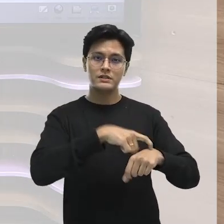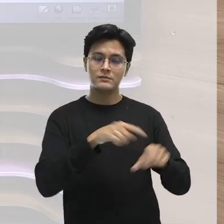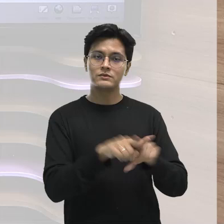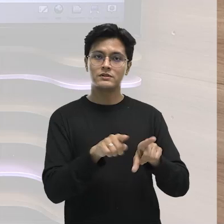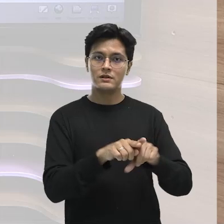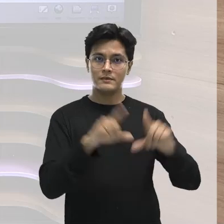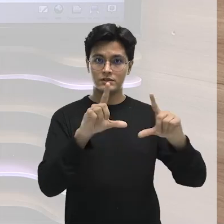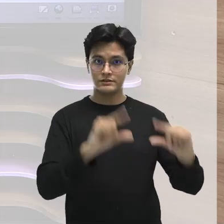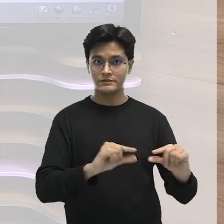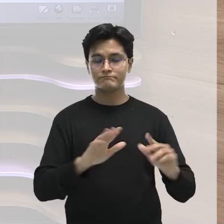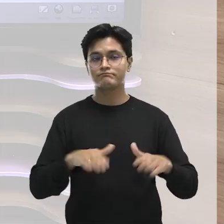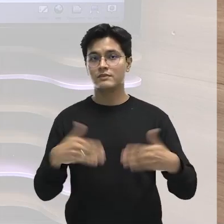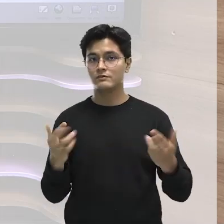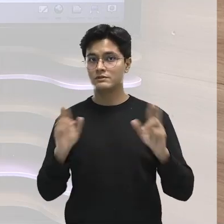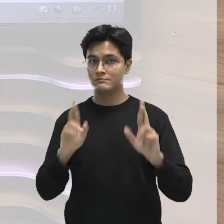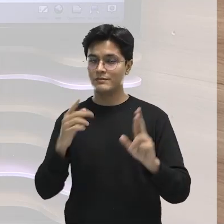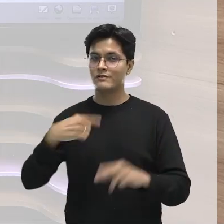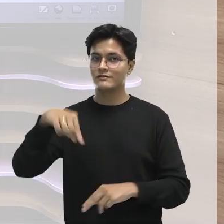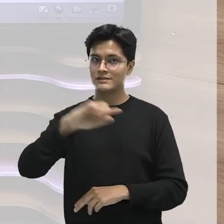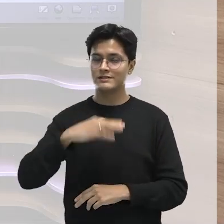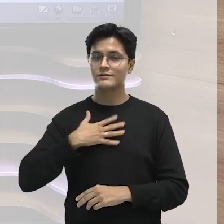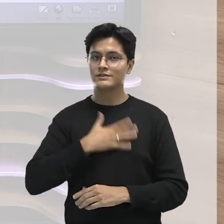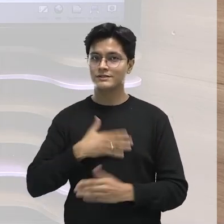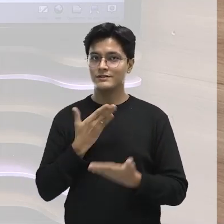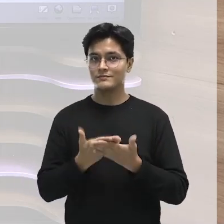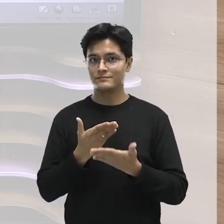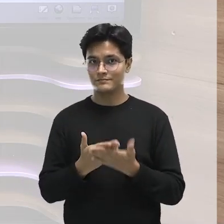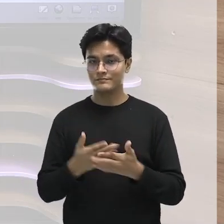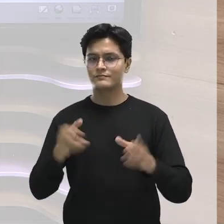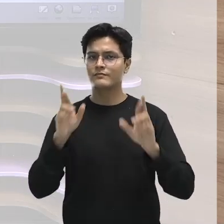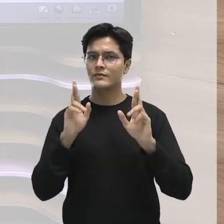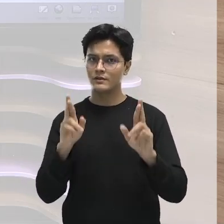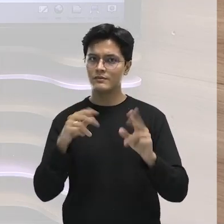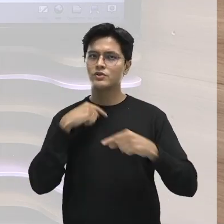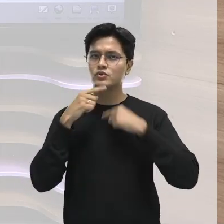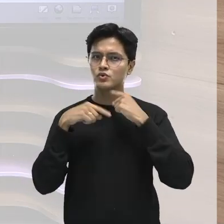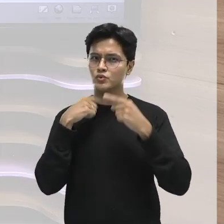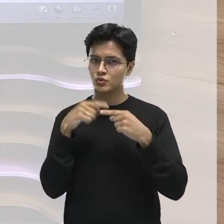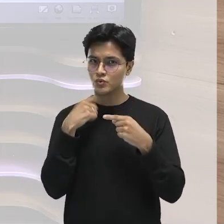ok? Então, pessoal, espero que vocês tenham gostado da nossa aula, espero que tenham tirado todas